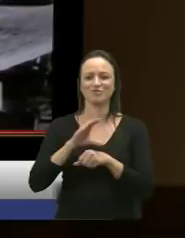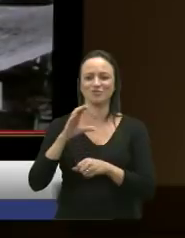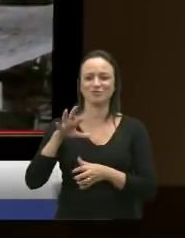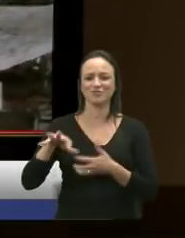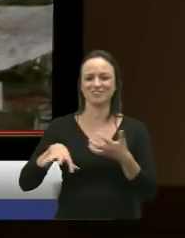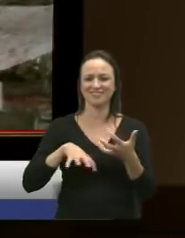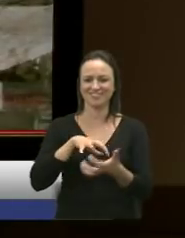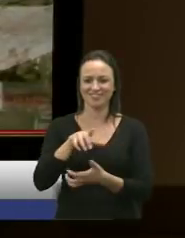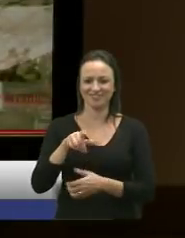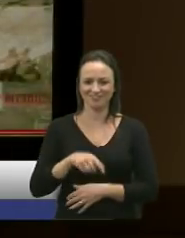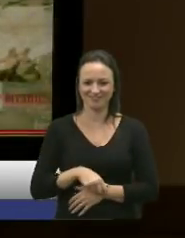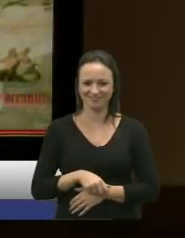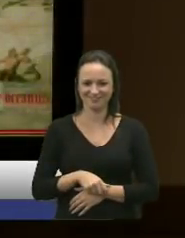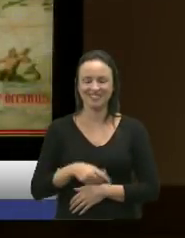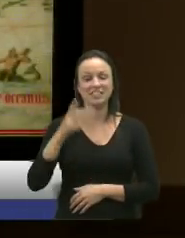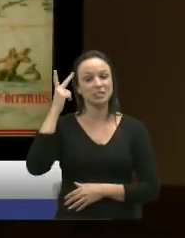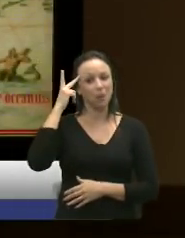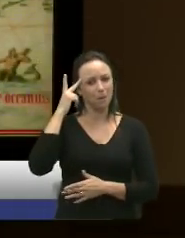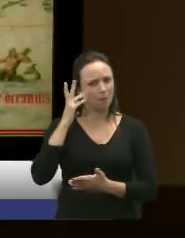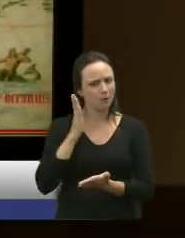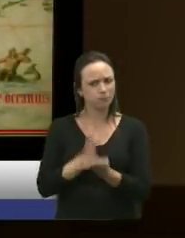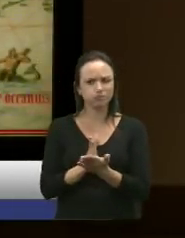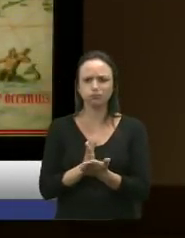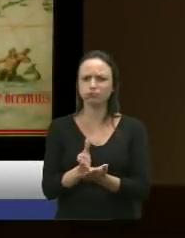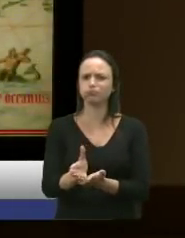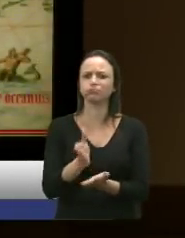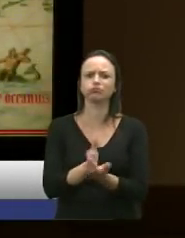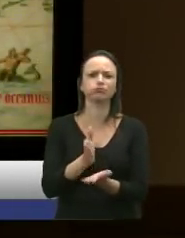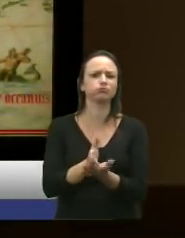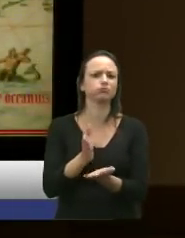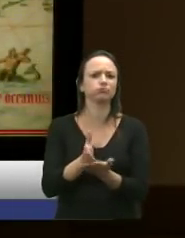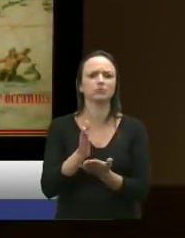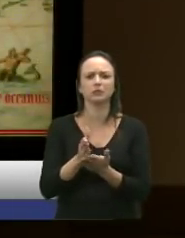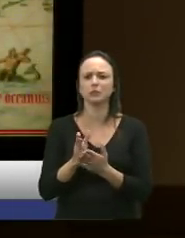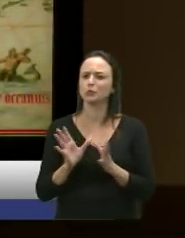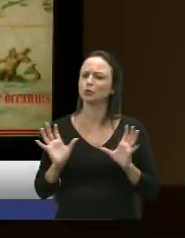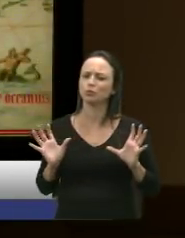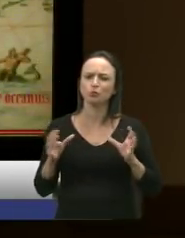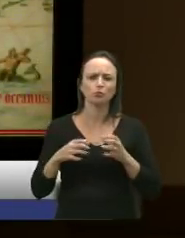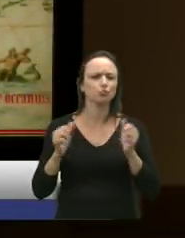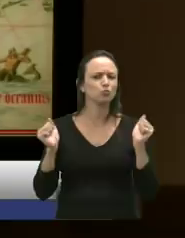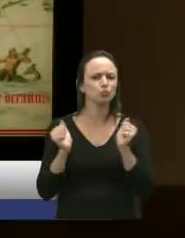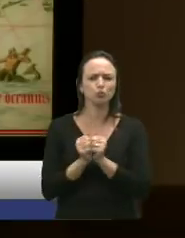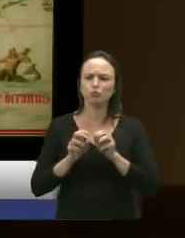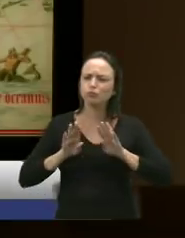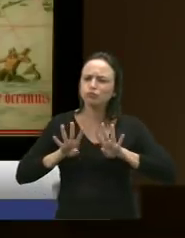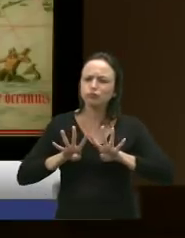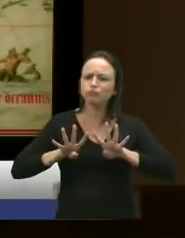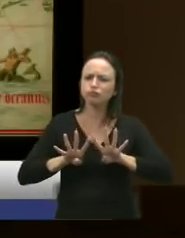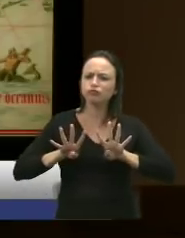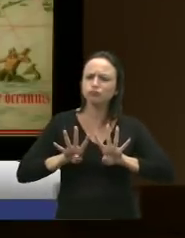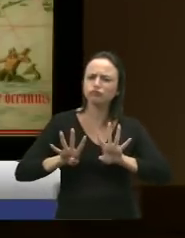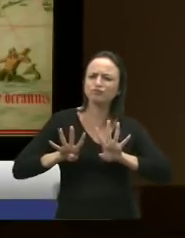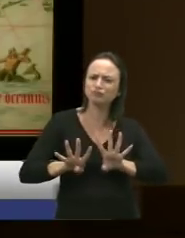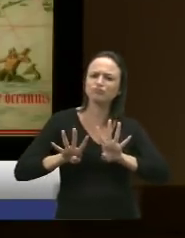São Paulo resiste. Os irmãos de São Paulo, lado a lado, ombro a ombro, resistem. Isso é que é